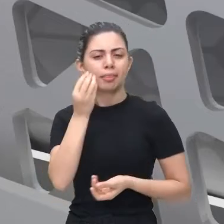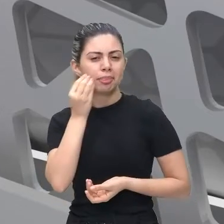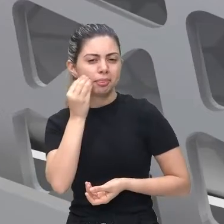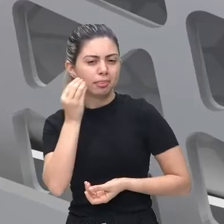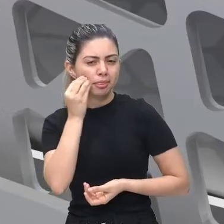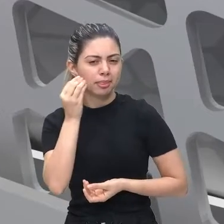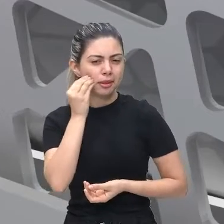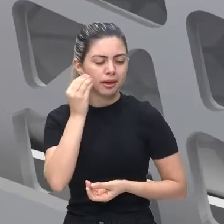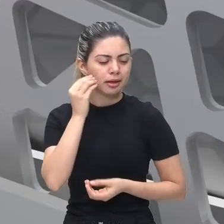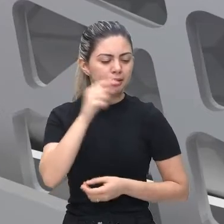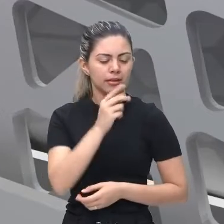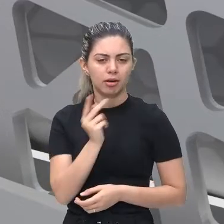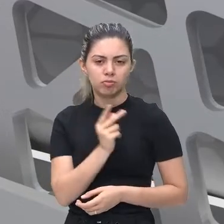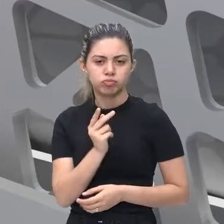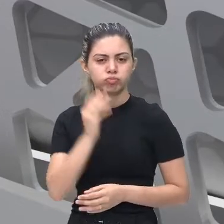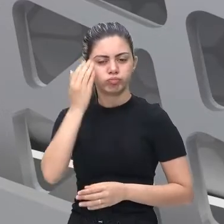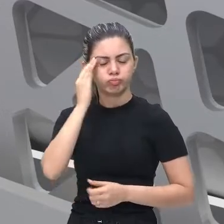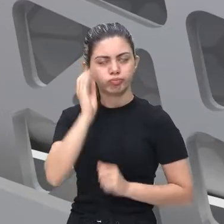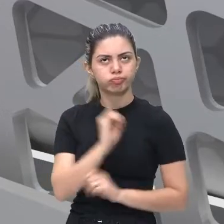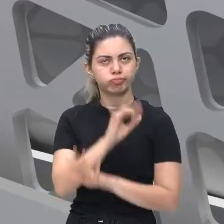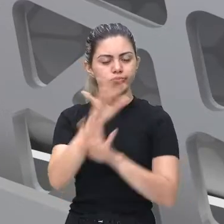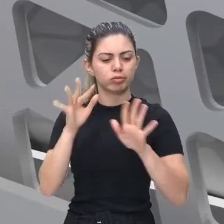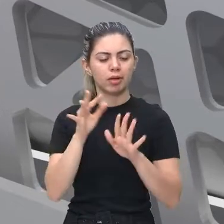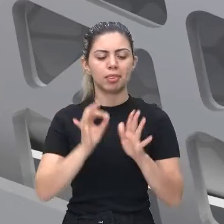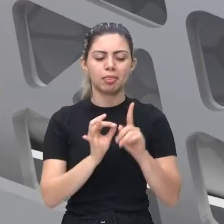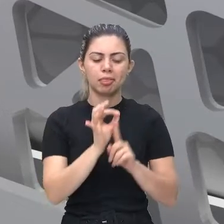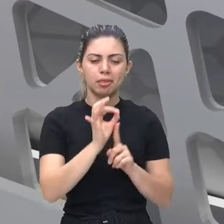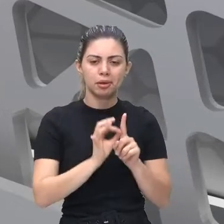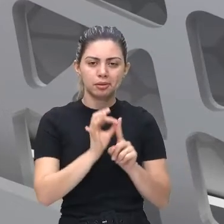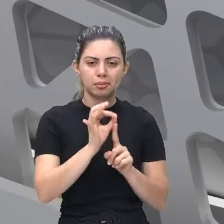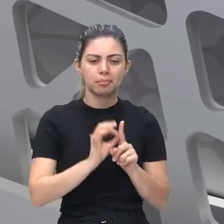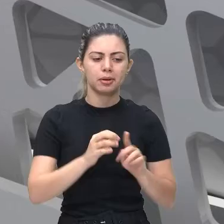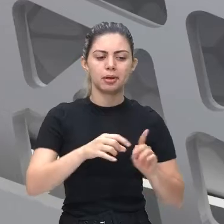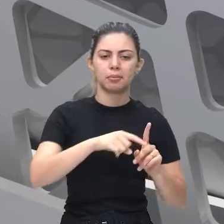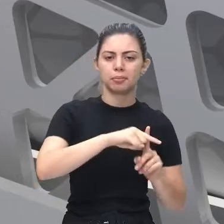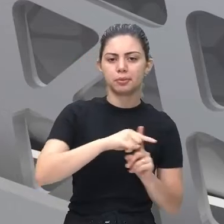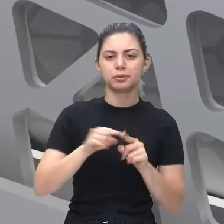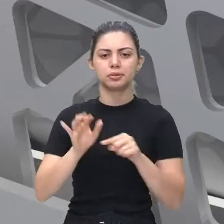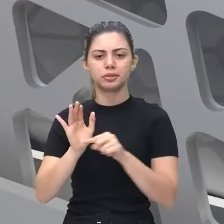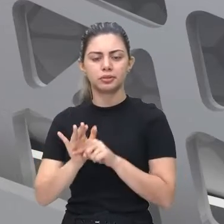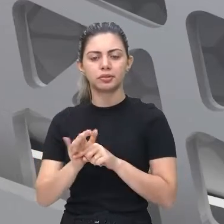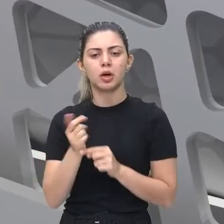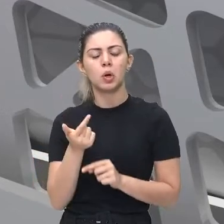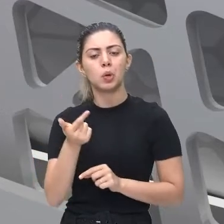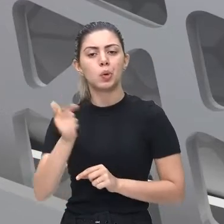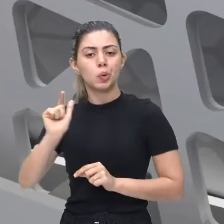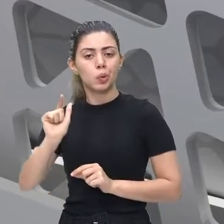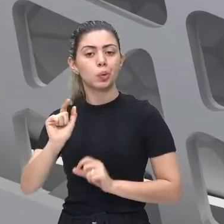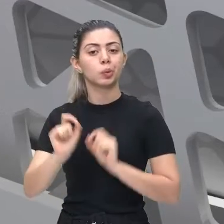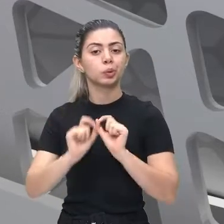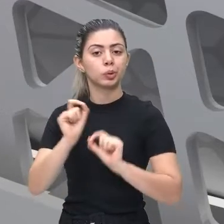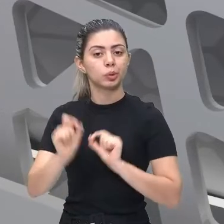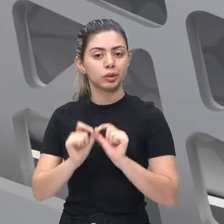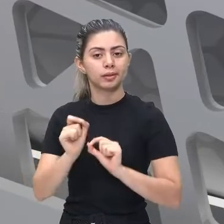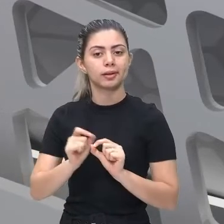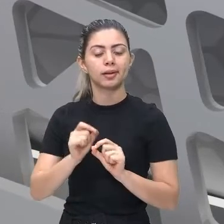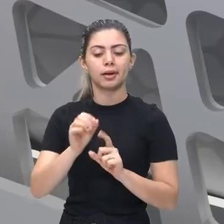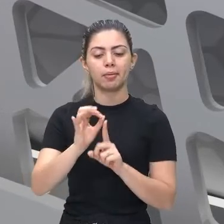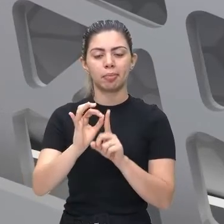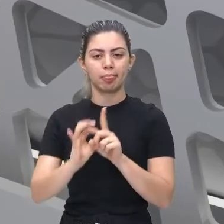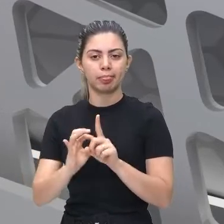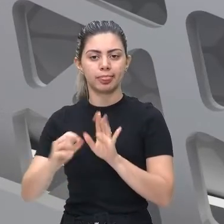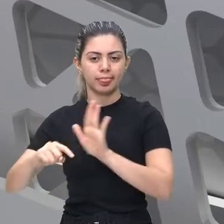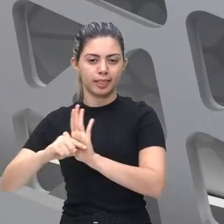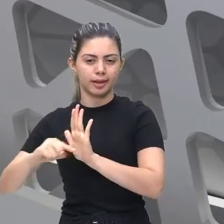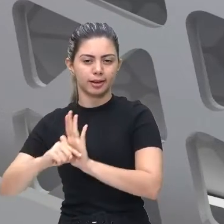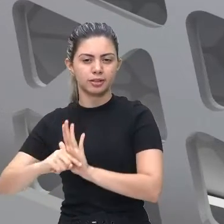tentamos entender mais ainda essa questão da temperatura. Uma outra ideia é, temperaturas negativas